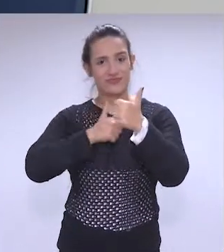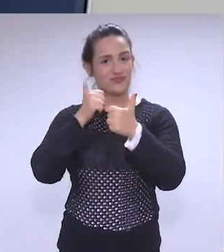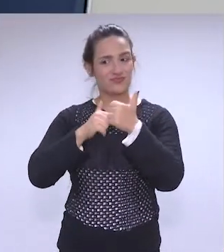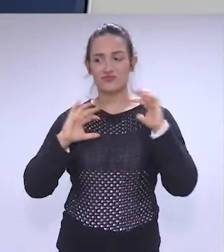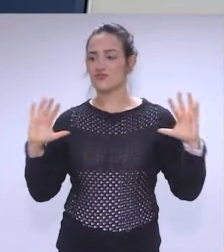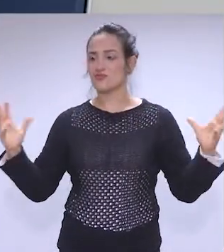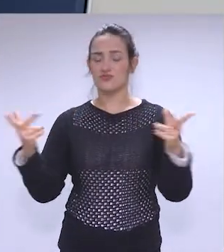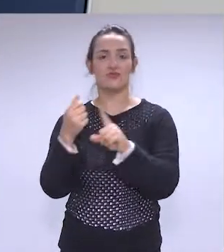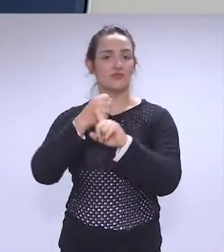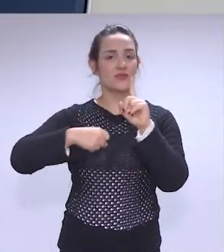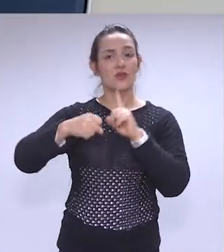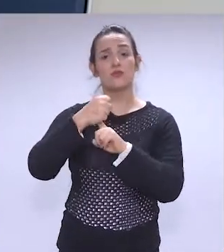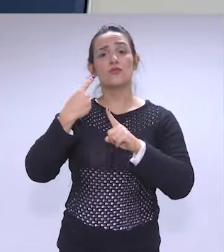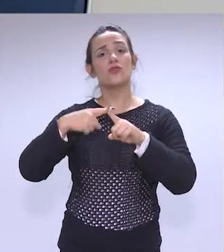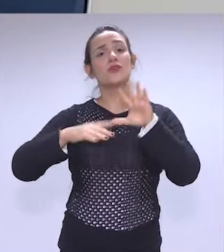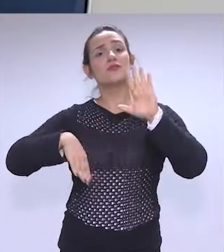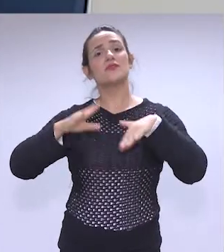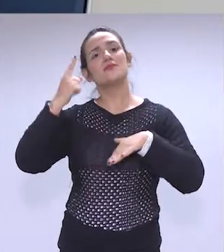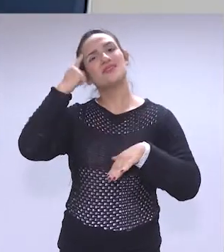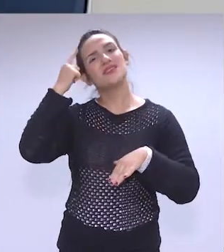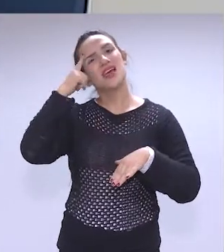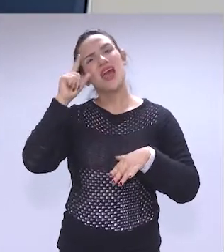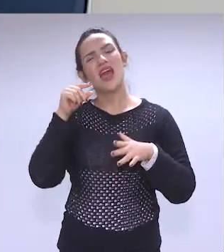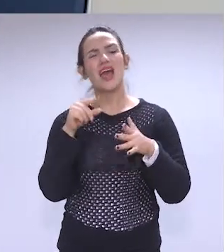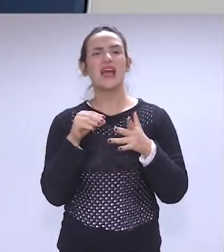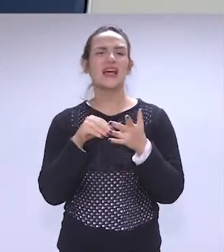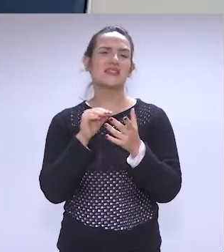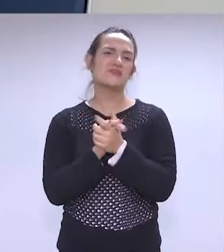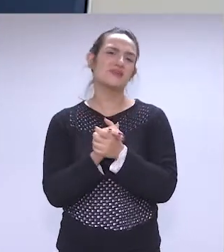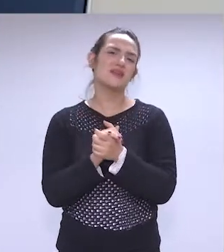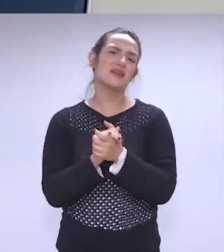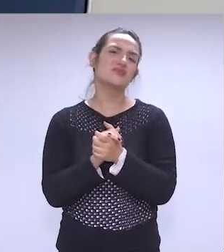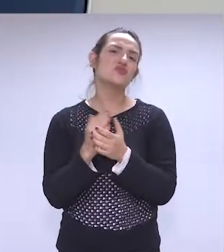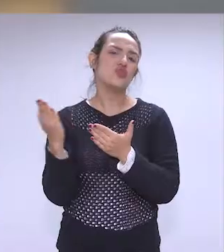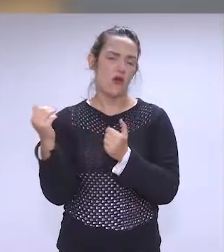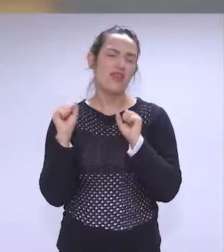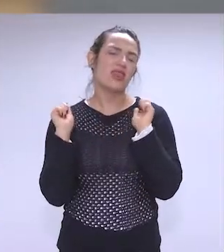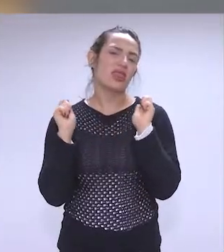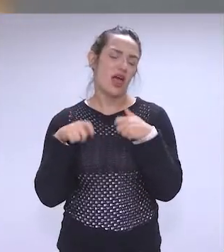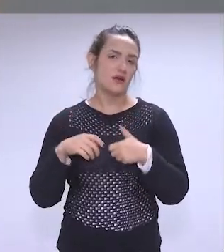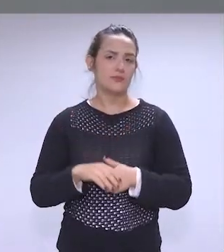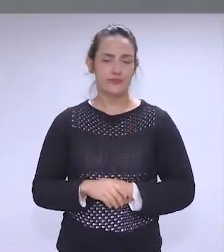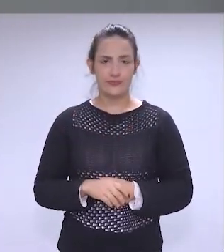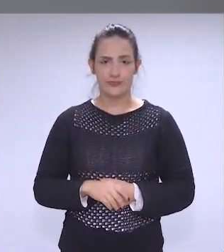reflexão para toda a sociedade, que ainda acha comum que as meninas se casem tão jovens.